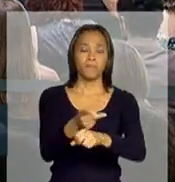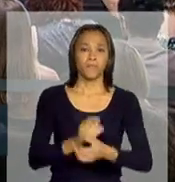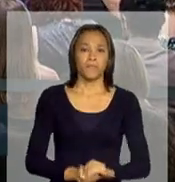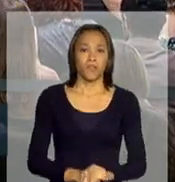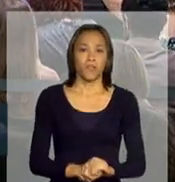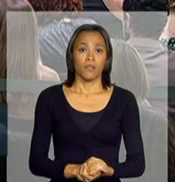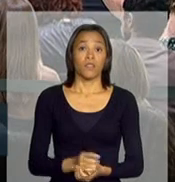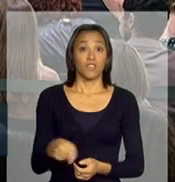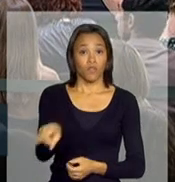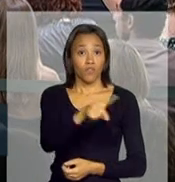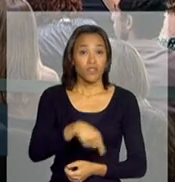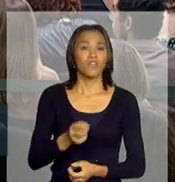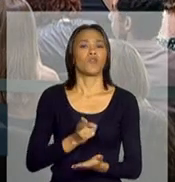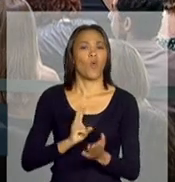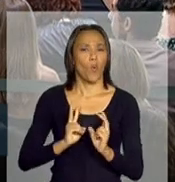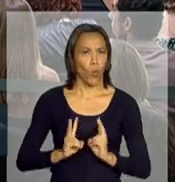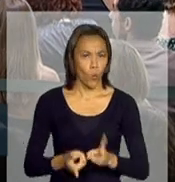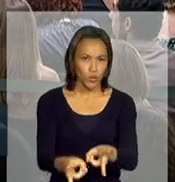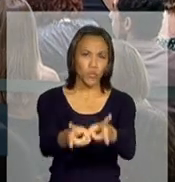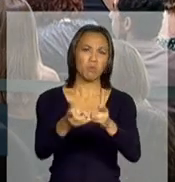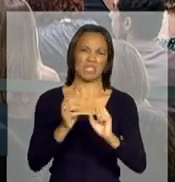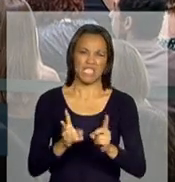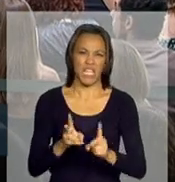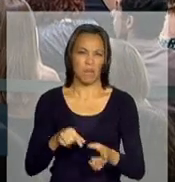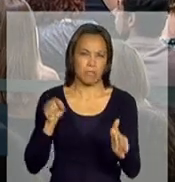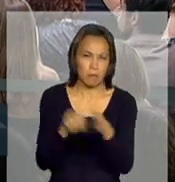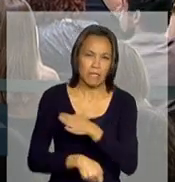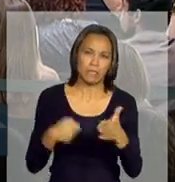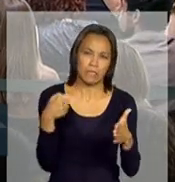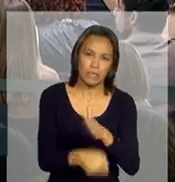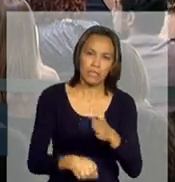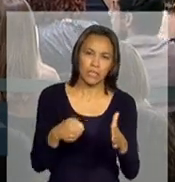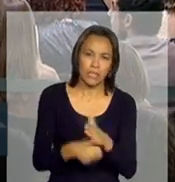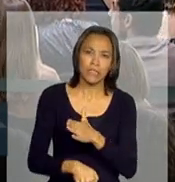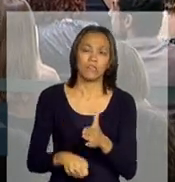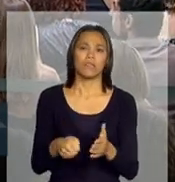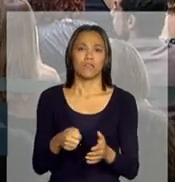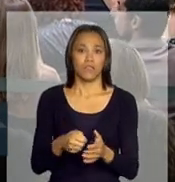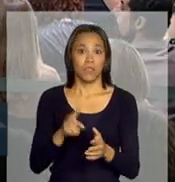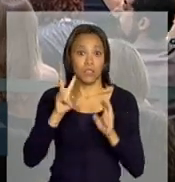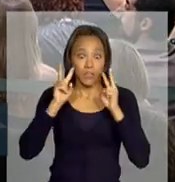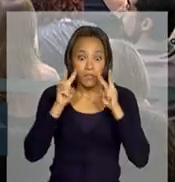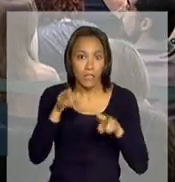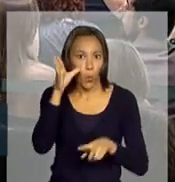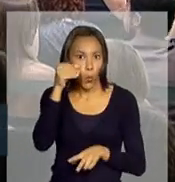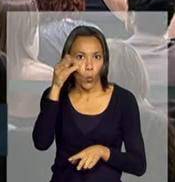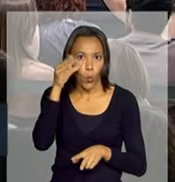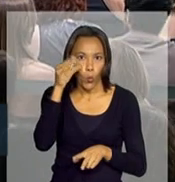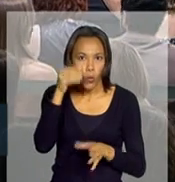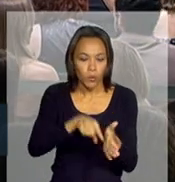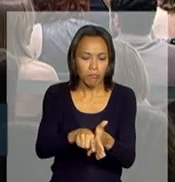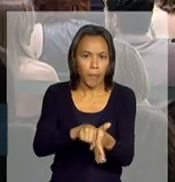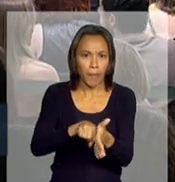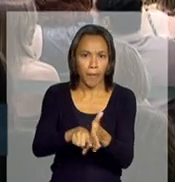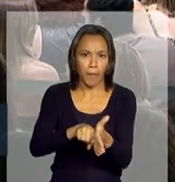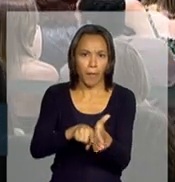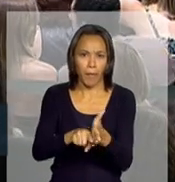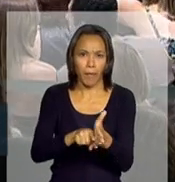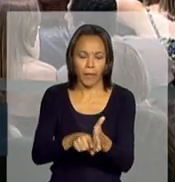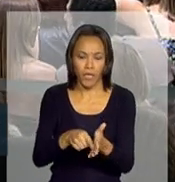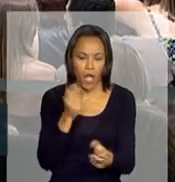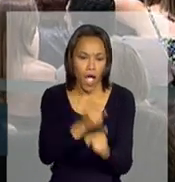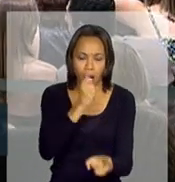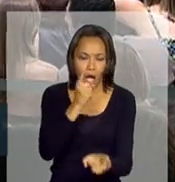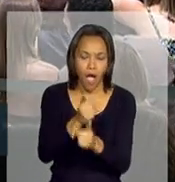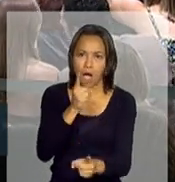que permaneçam em vocês Aé nacidade a persistência e esse olhar curioso que desvenda